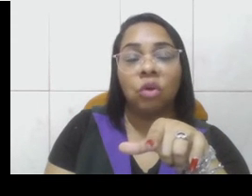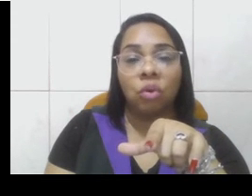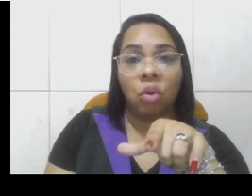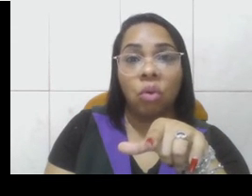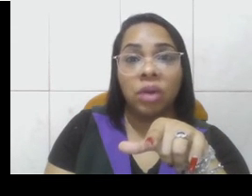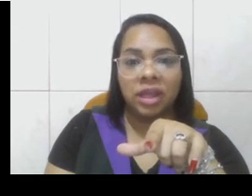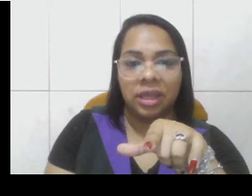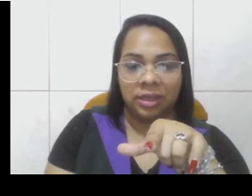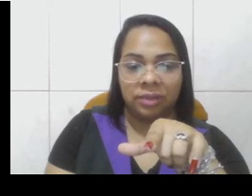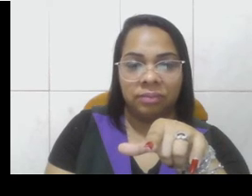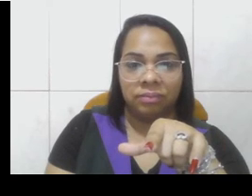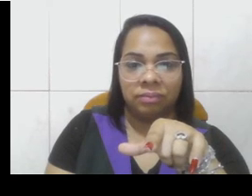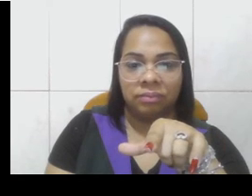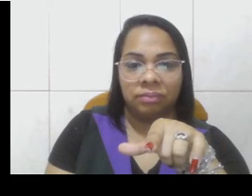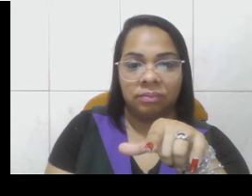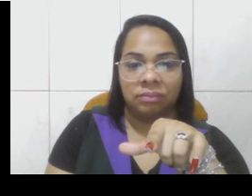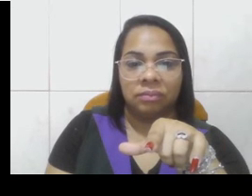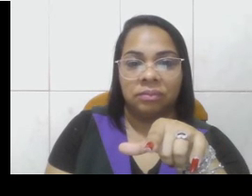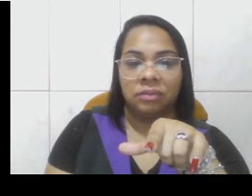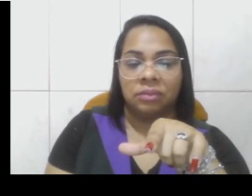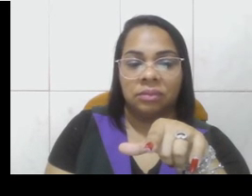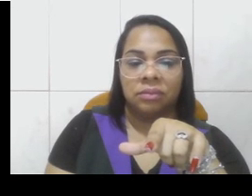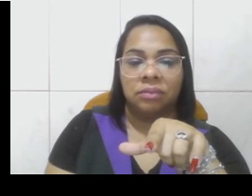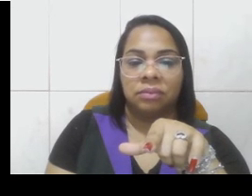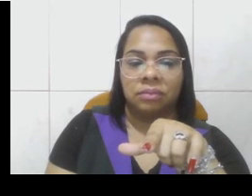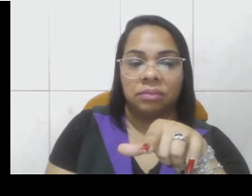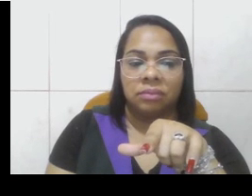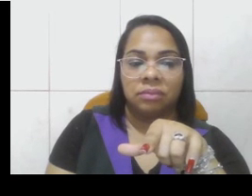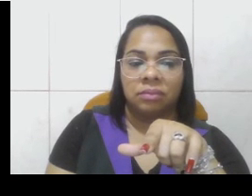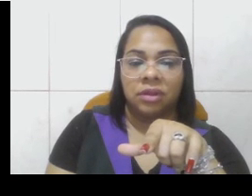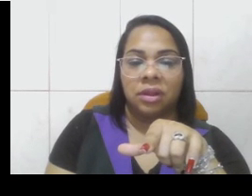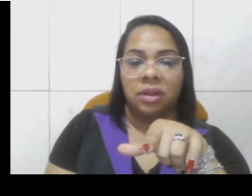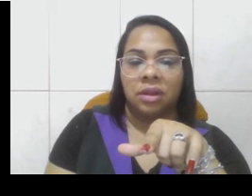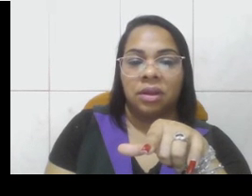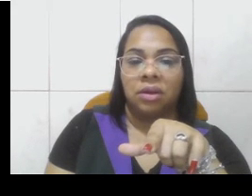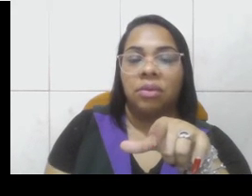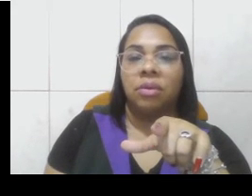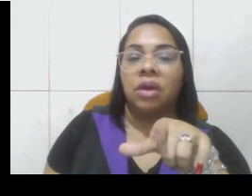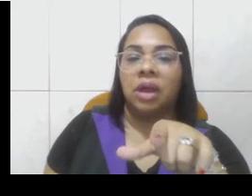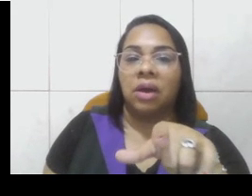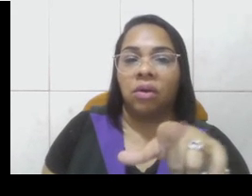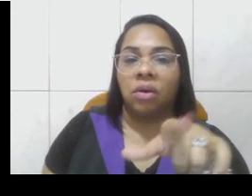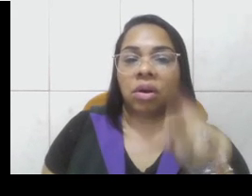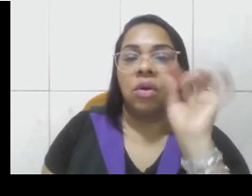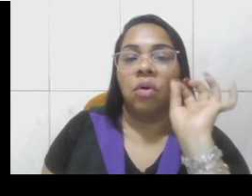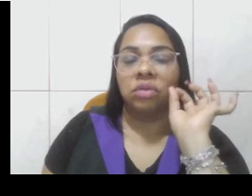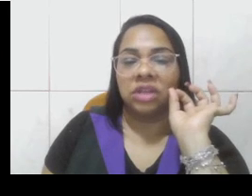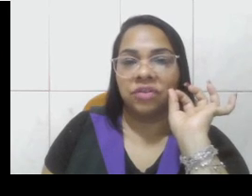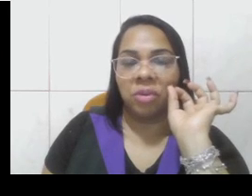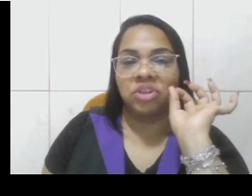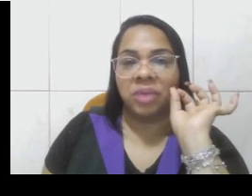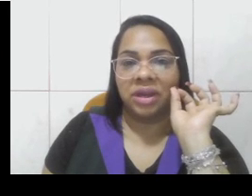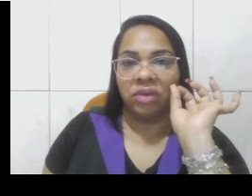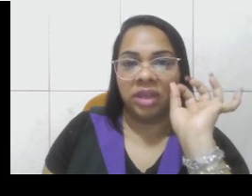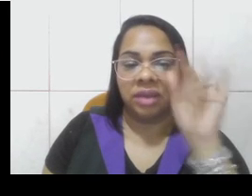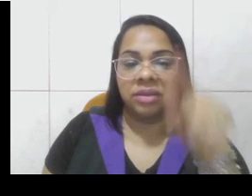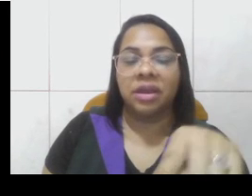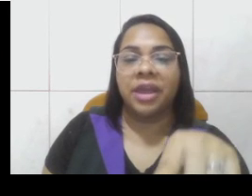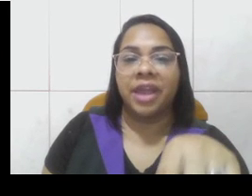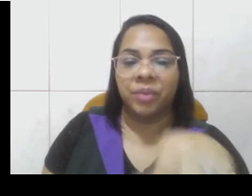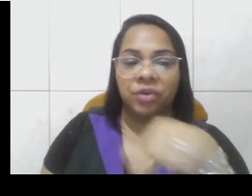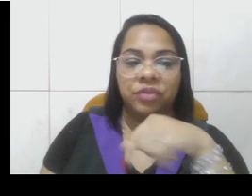Pronomes. E colocou ele. Outra forma de chamar alguém. Outra forma de chamar